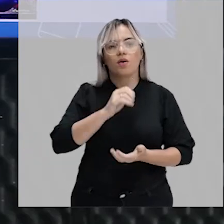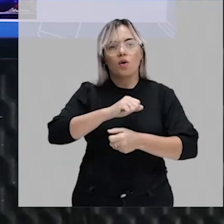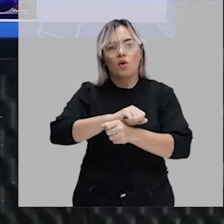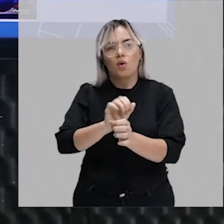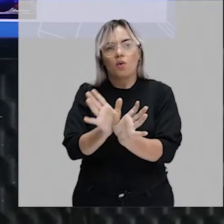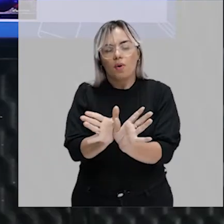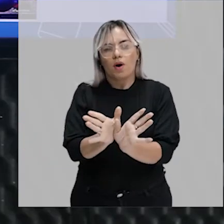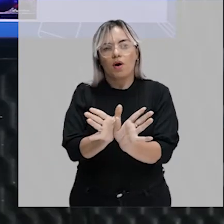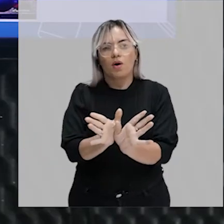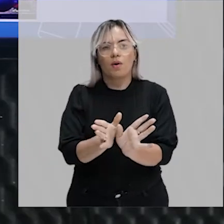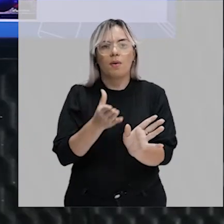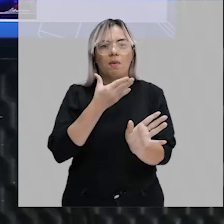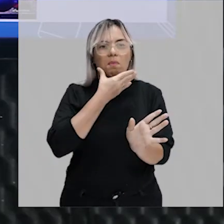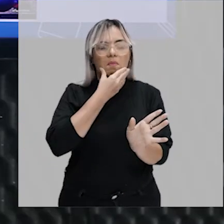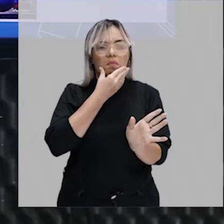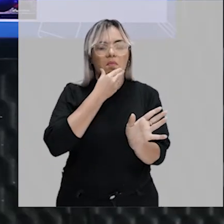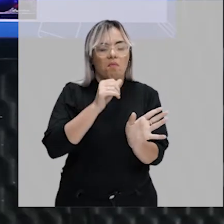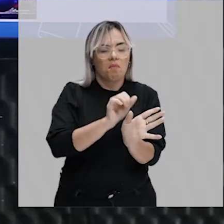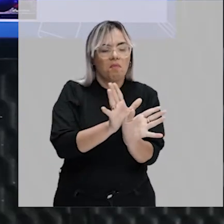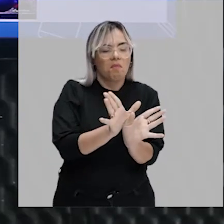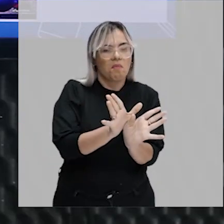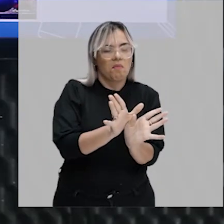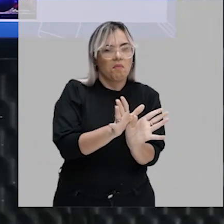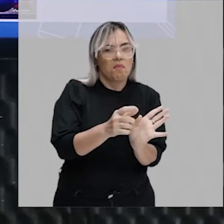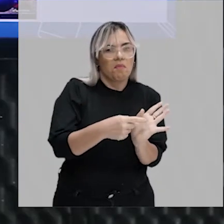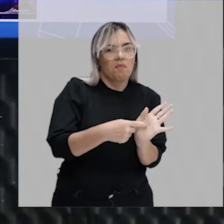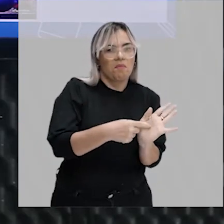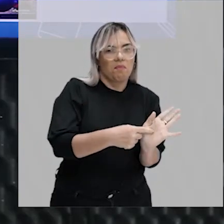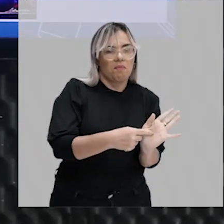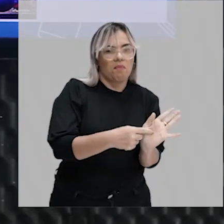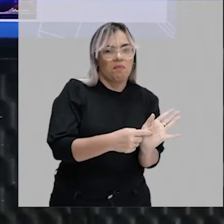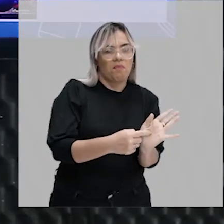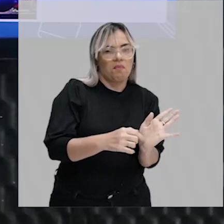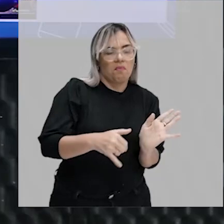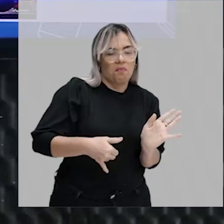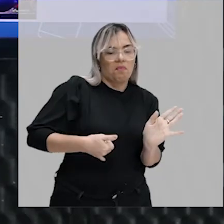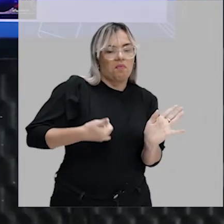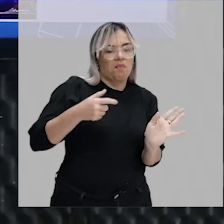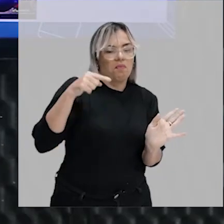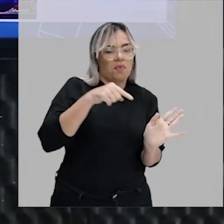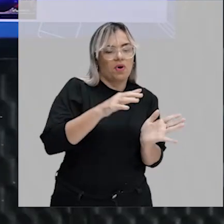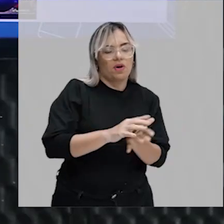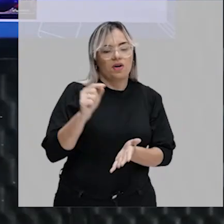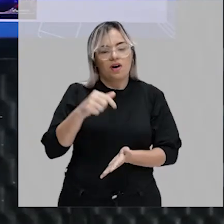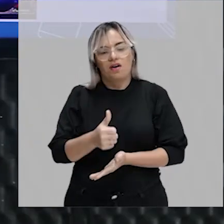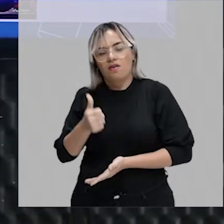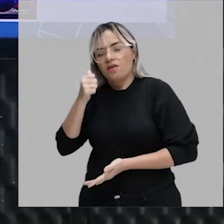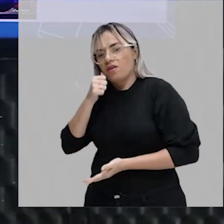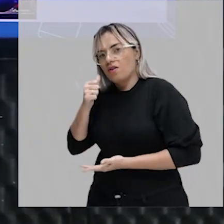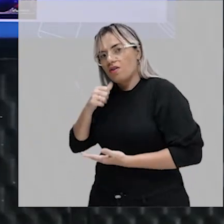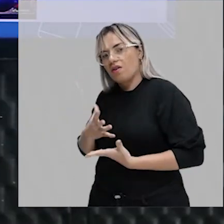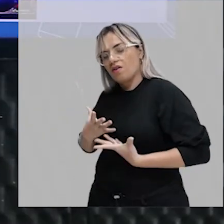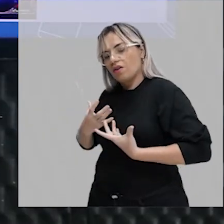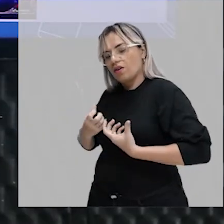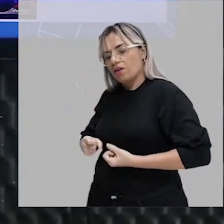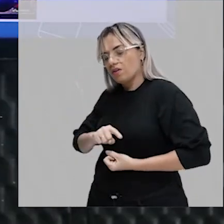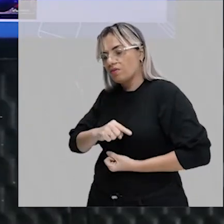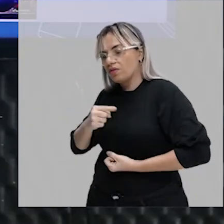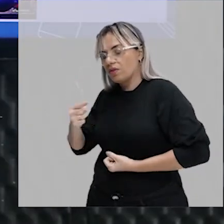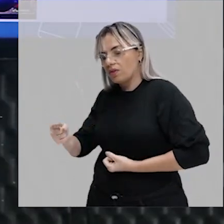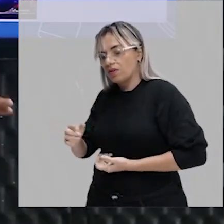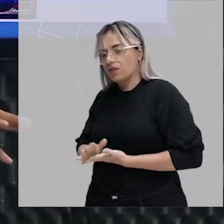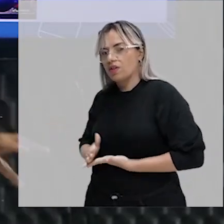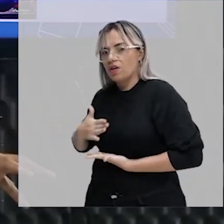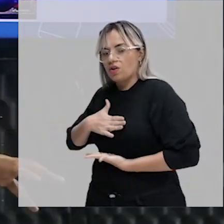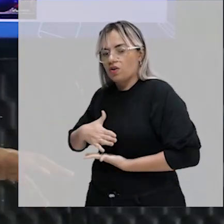colorida para a fêmea. Esta só aceita machos que executem a corte própria da espécie. Então, indivíduos de uma espécie